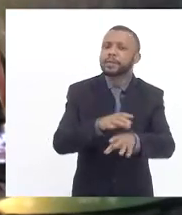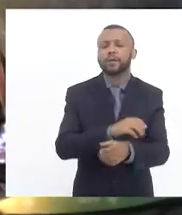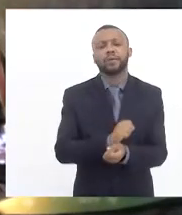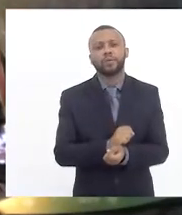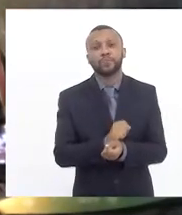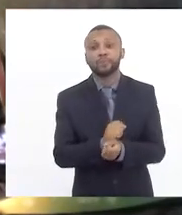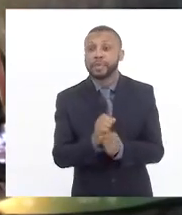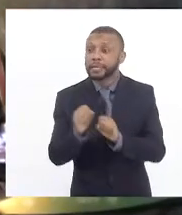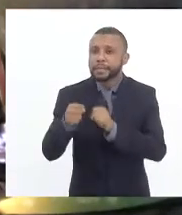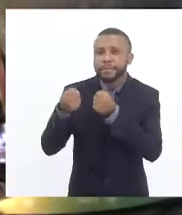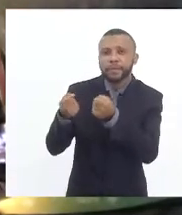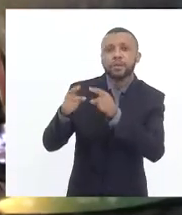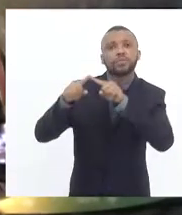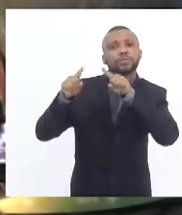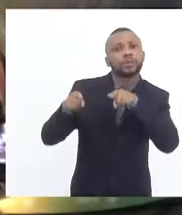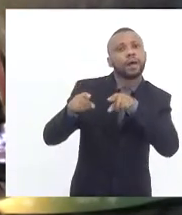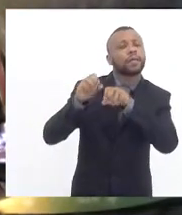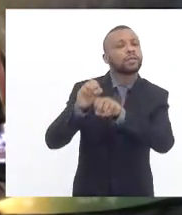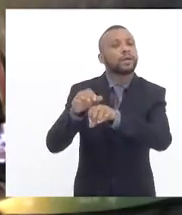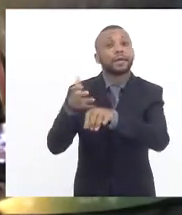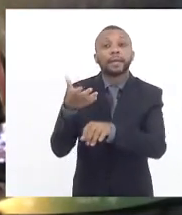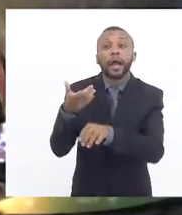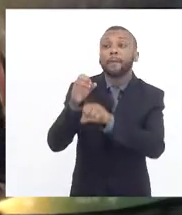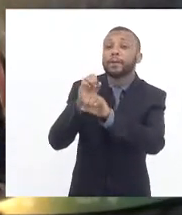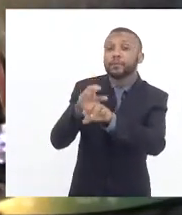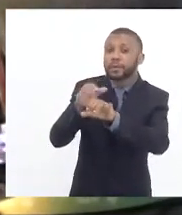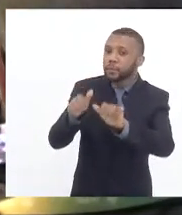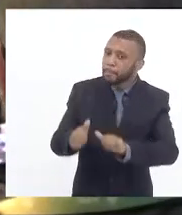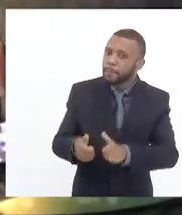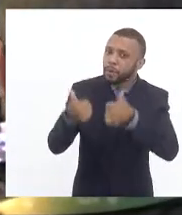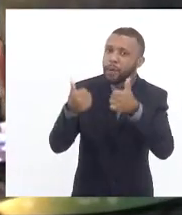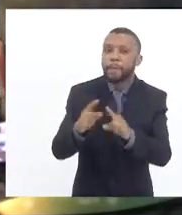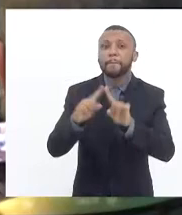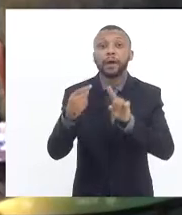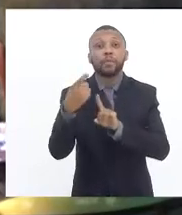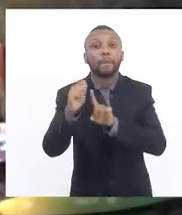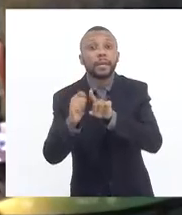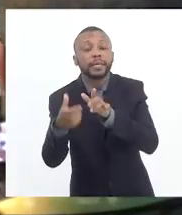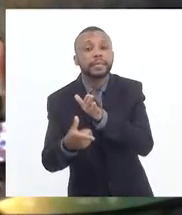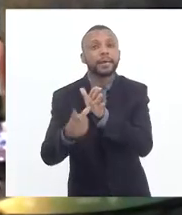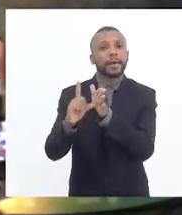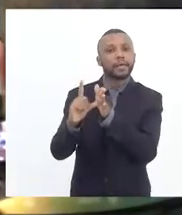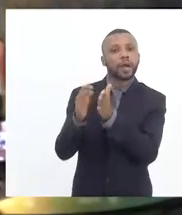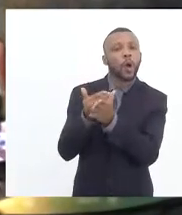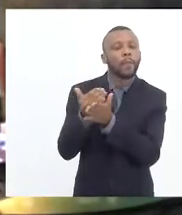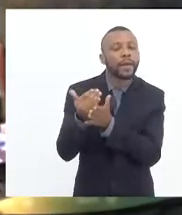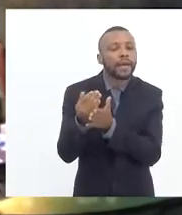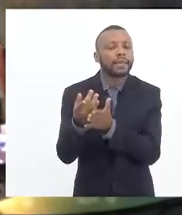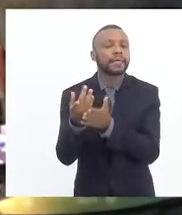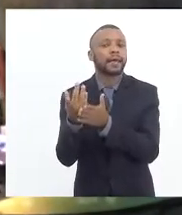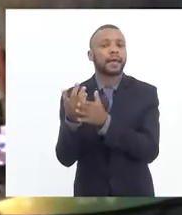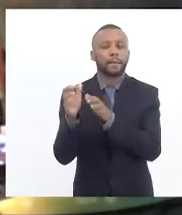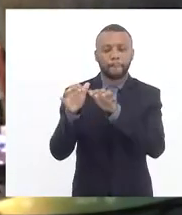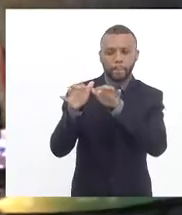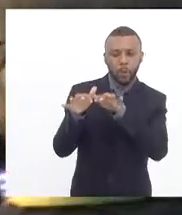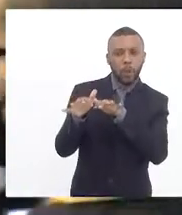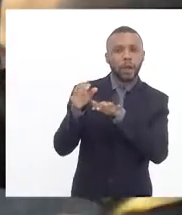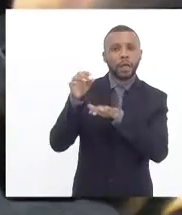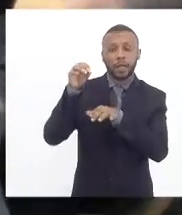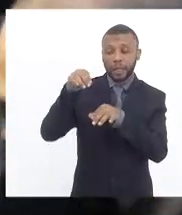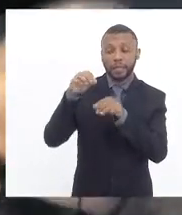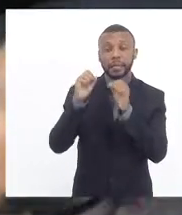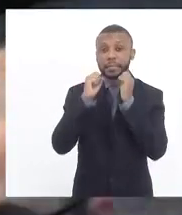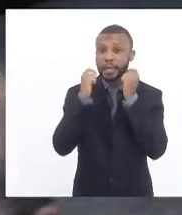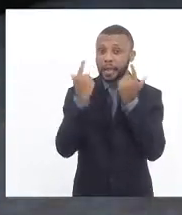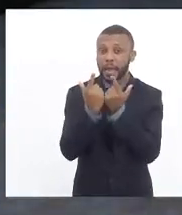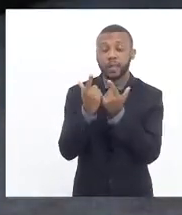defende o trabalhador educação que que é uma educação melhor mais um mês ante começa a entrar aqui nessa